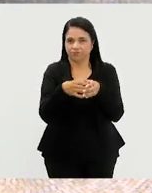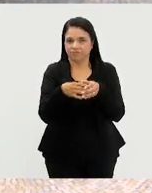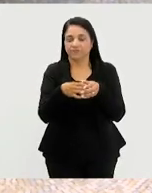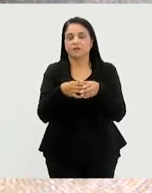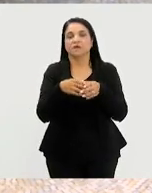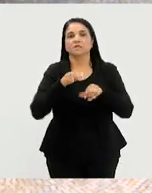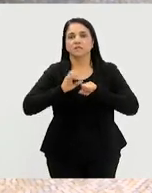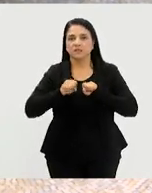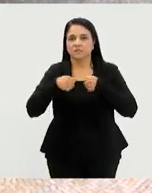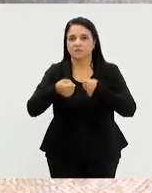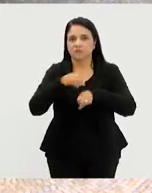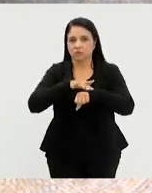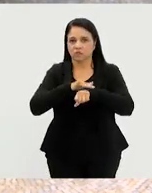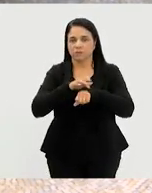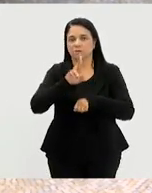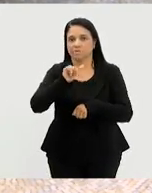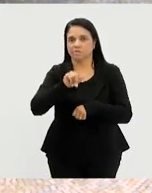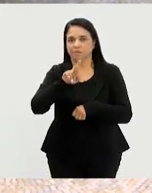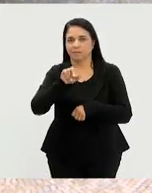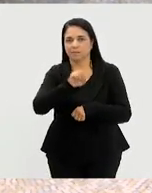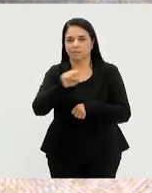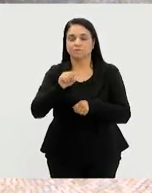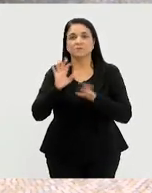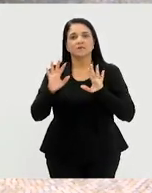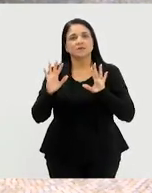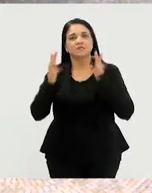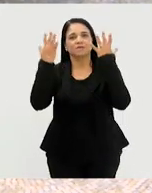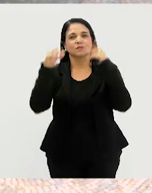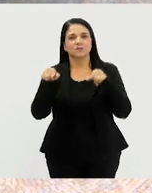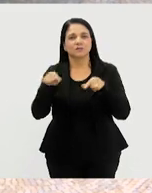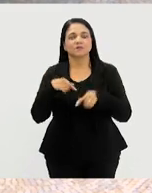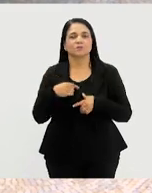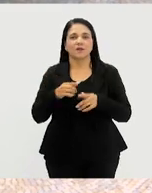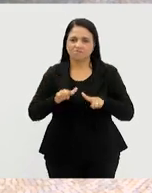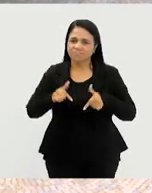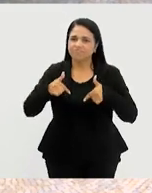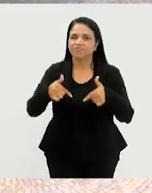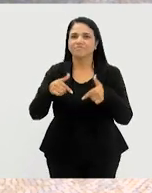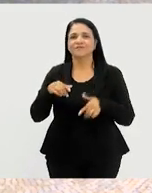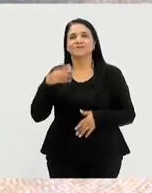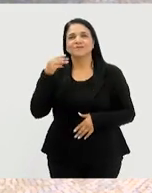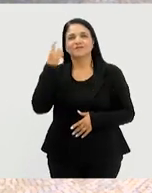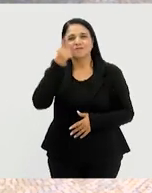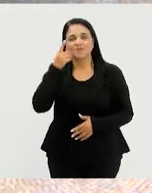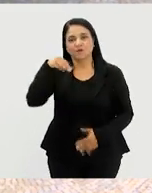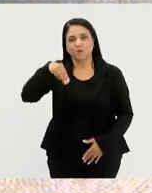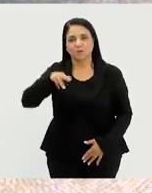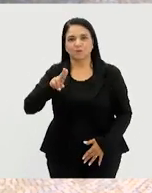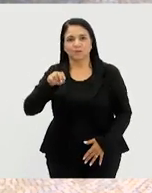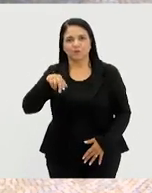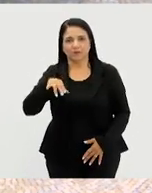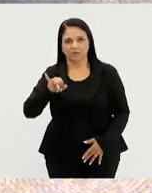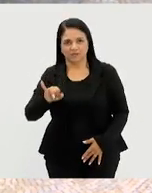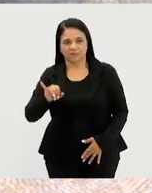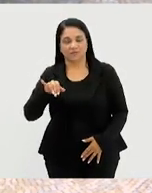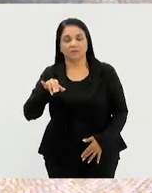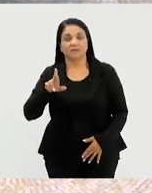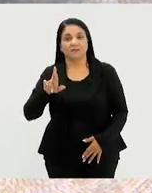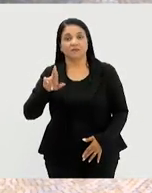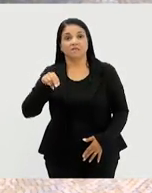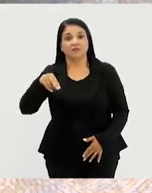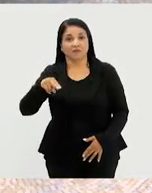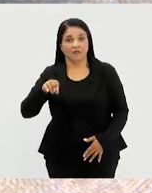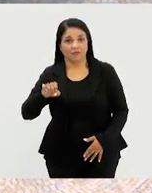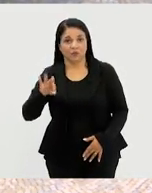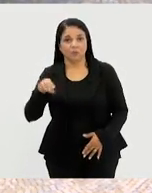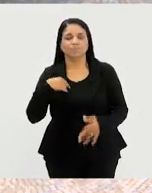então primeiro já saudando a iniciativa do deputado munir Neto que traz toda a o seu conhecimento também